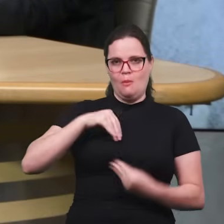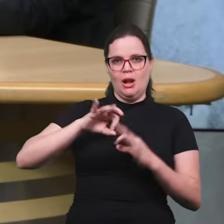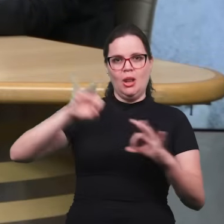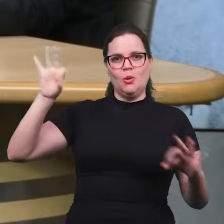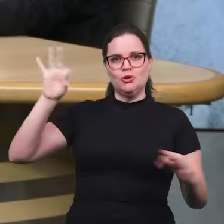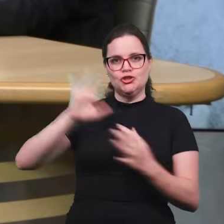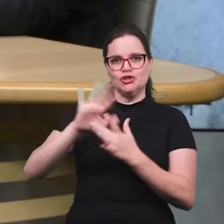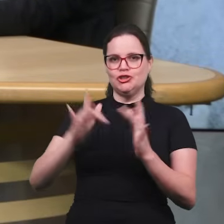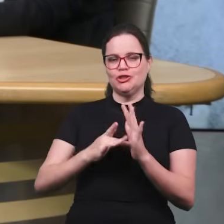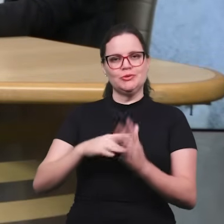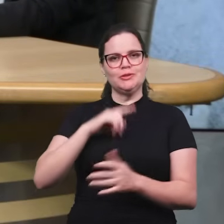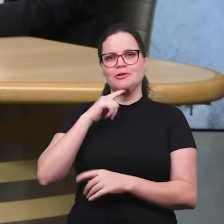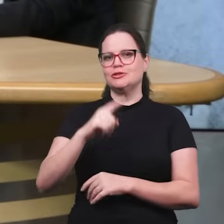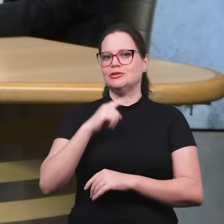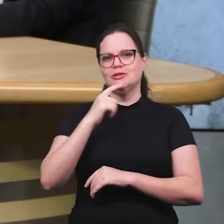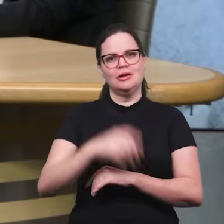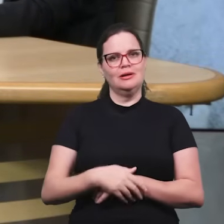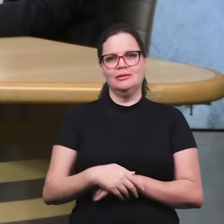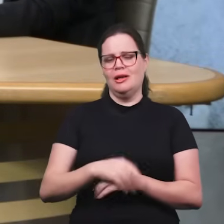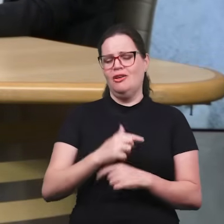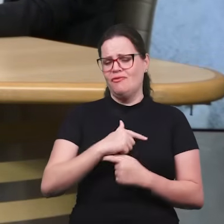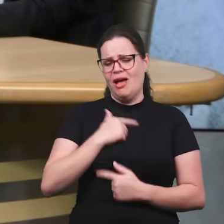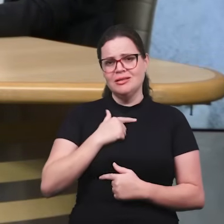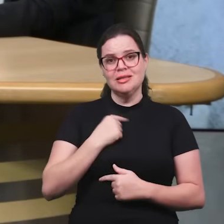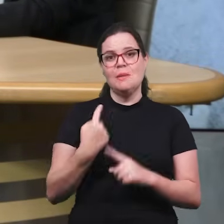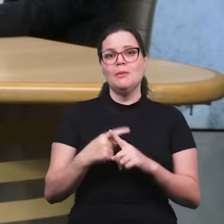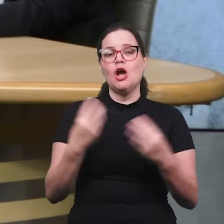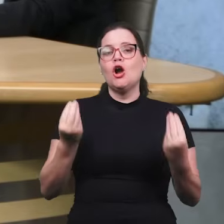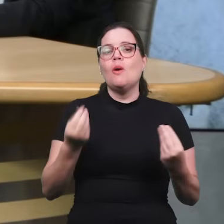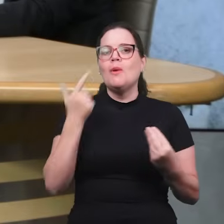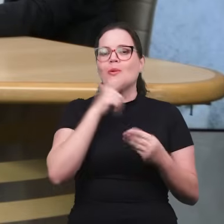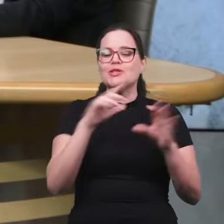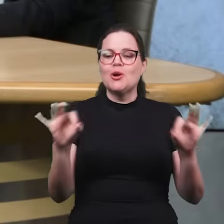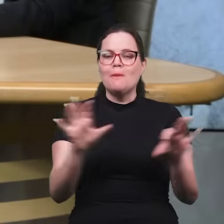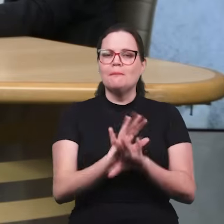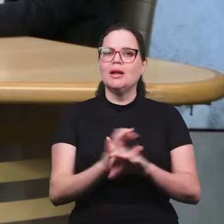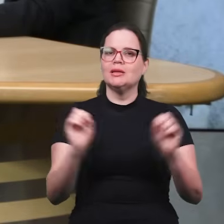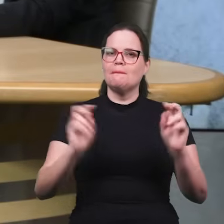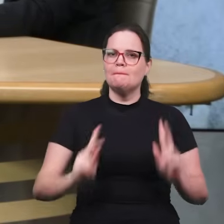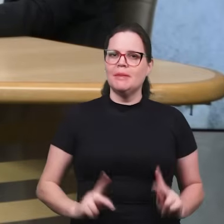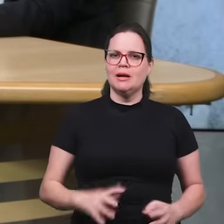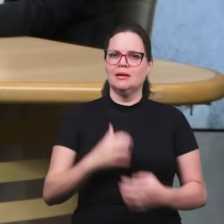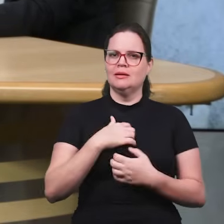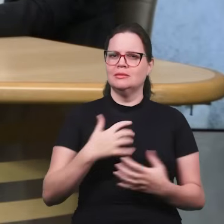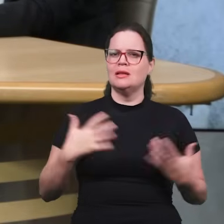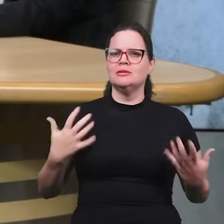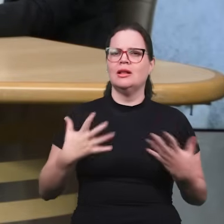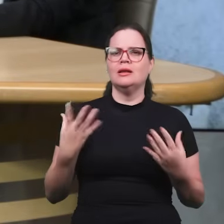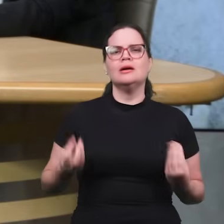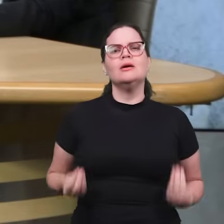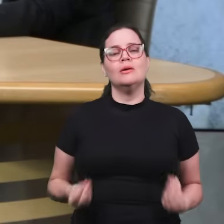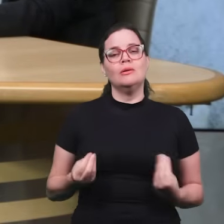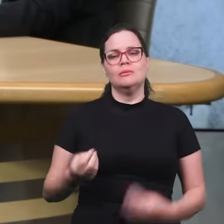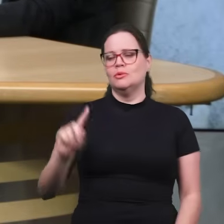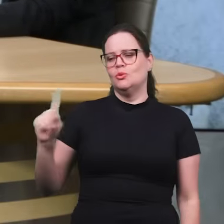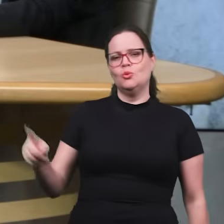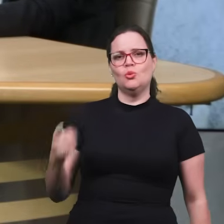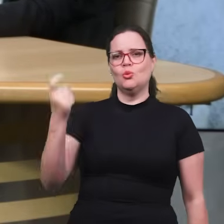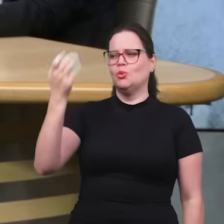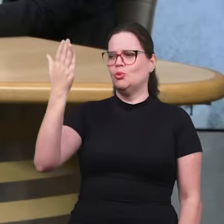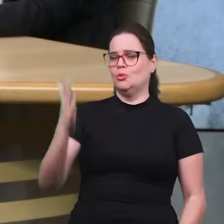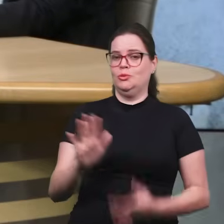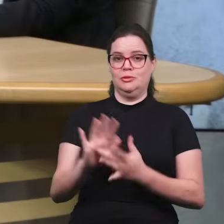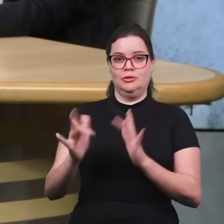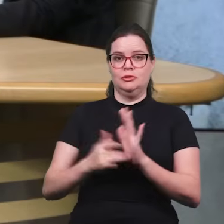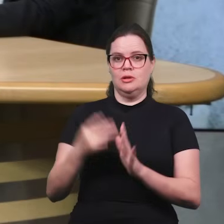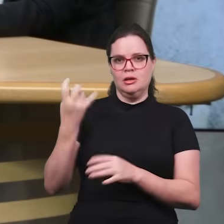A plenitude da alegria, da paz para o homem, para o ser humano, para a mulher, somente em Jesus.